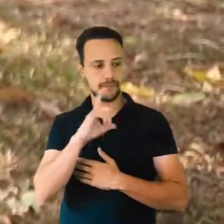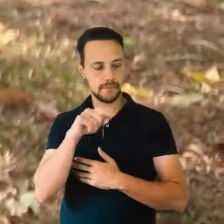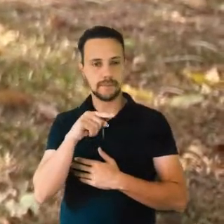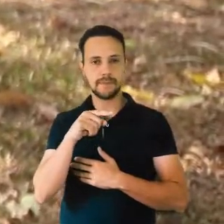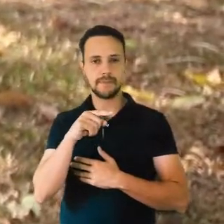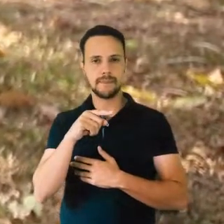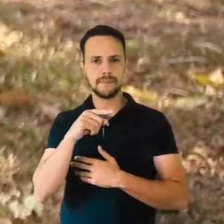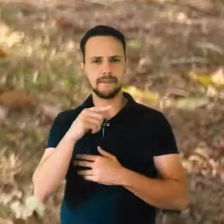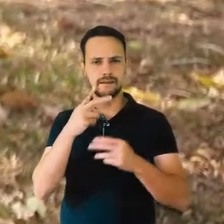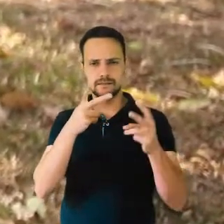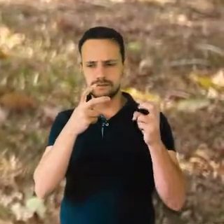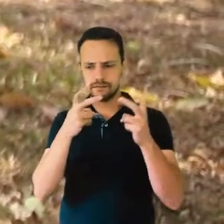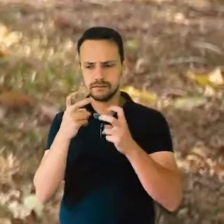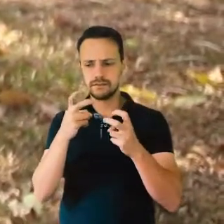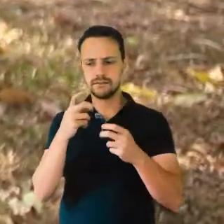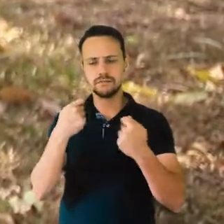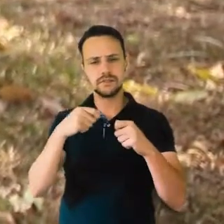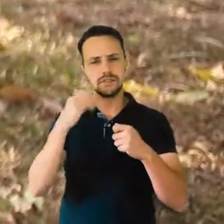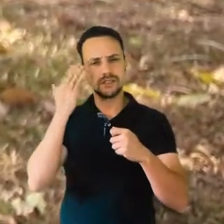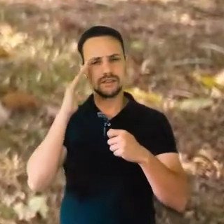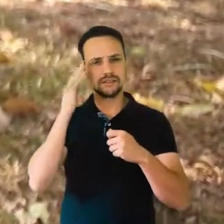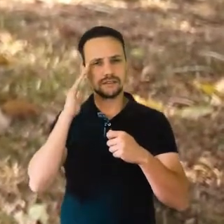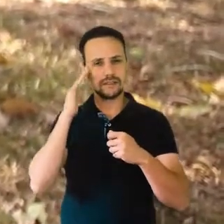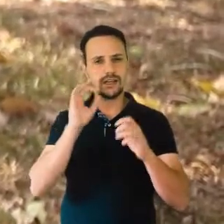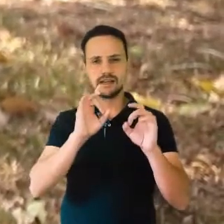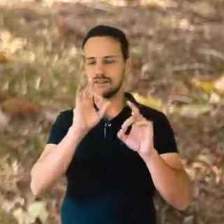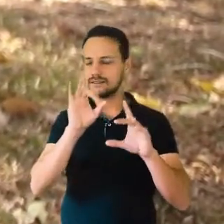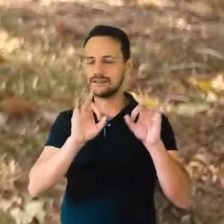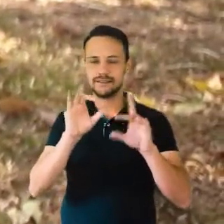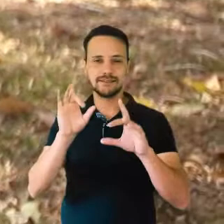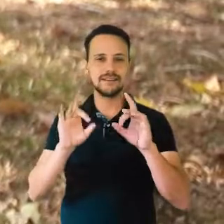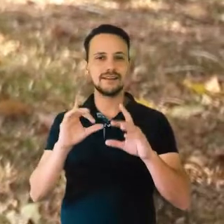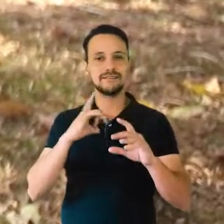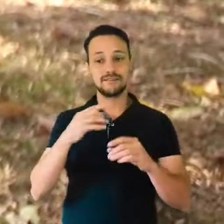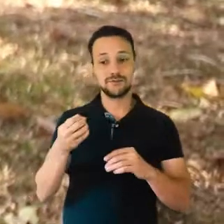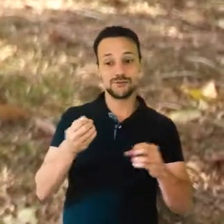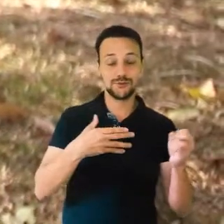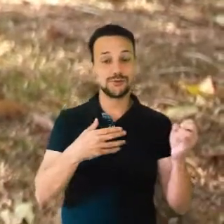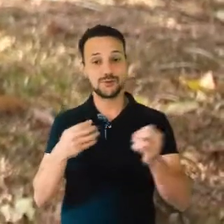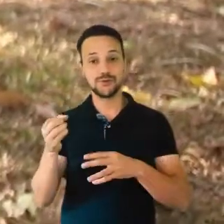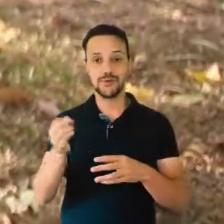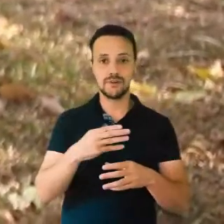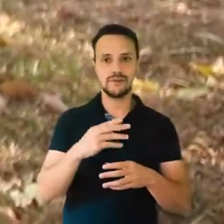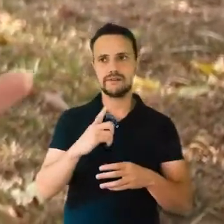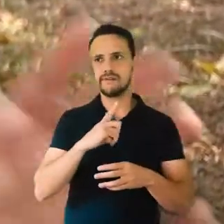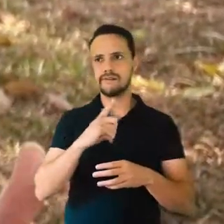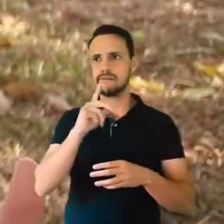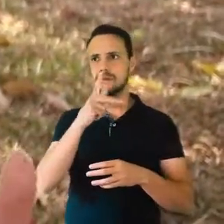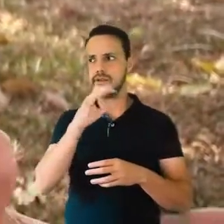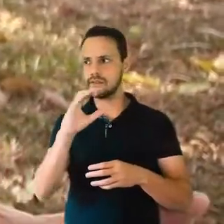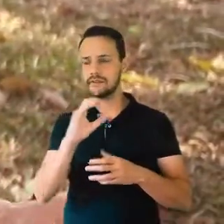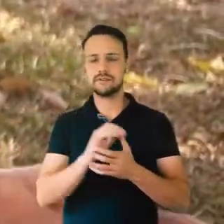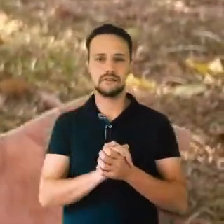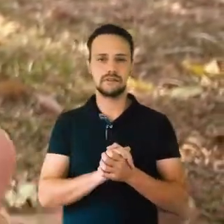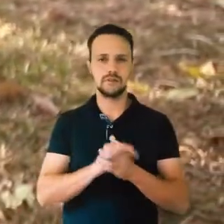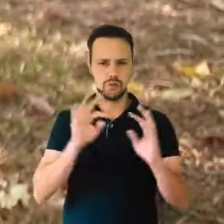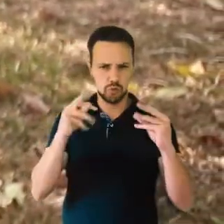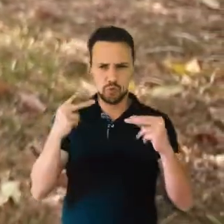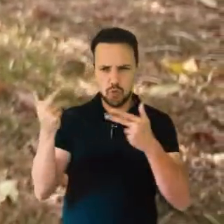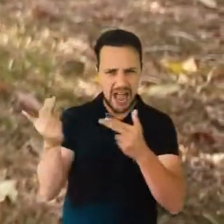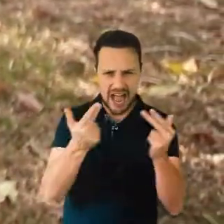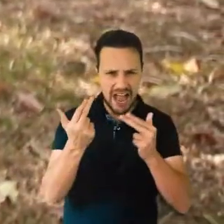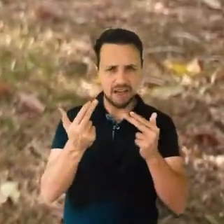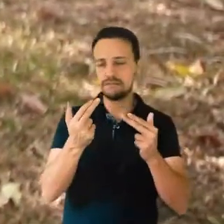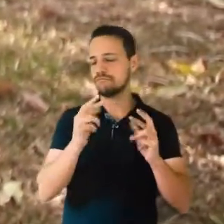esse olhar ampliado e entender que cada paciente sempre vai ser uma novidade. Ah, é paralisia cerebral. Não são